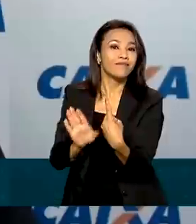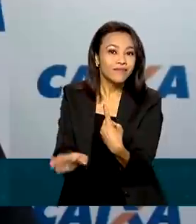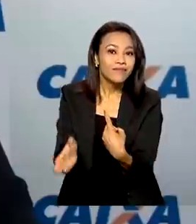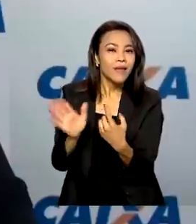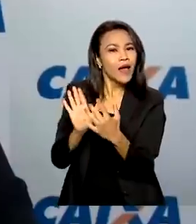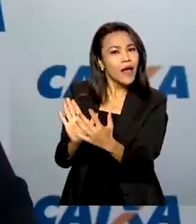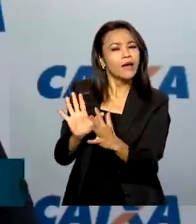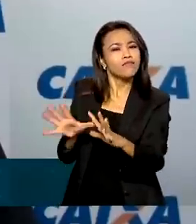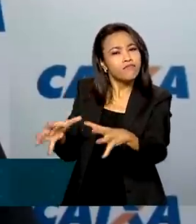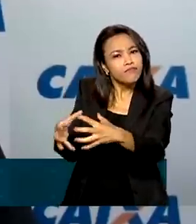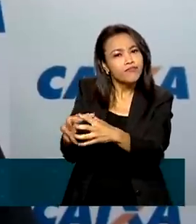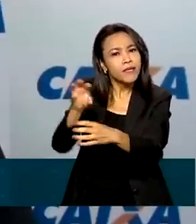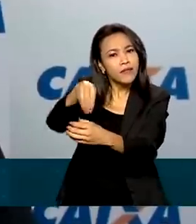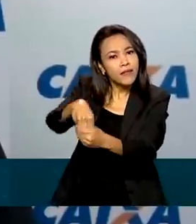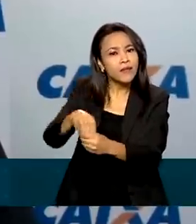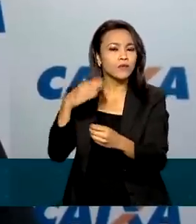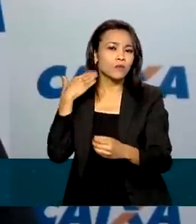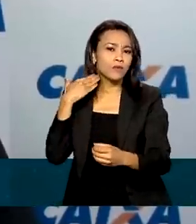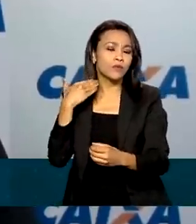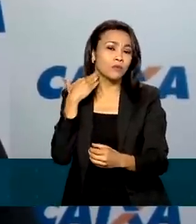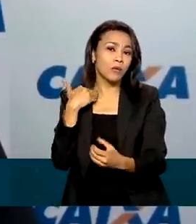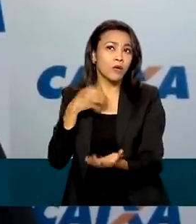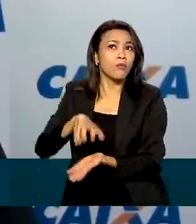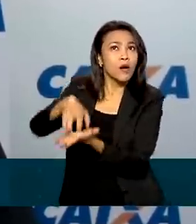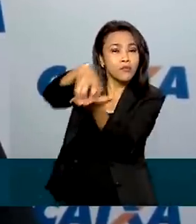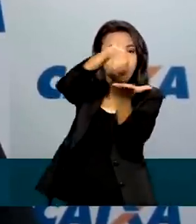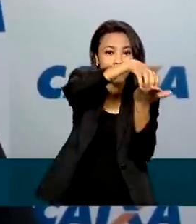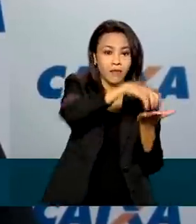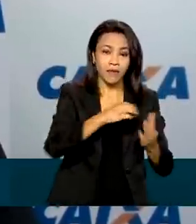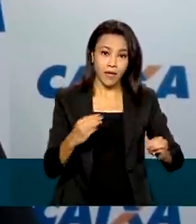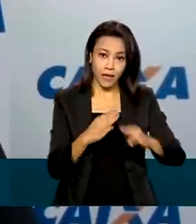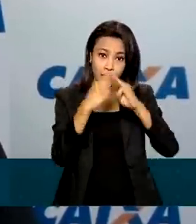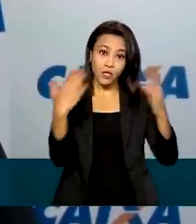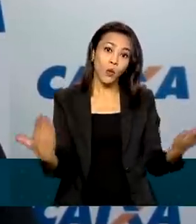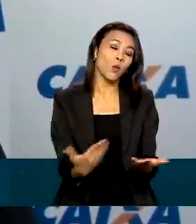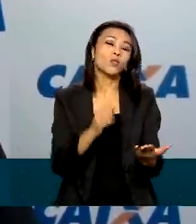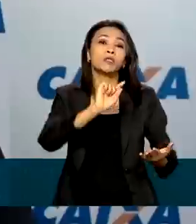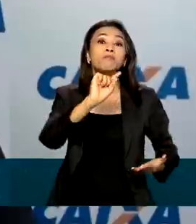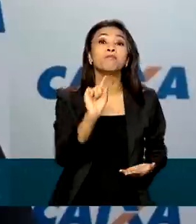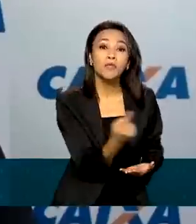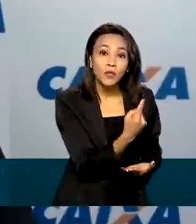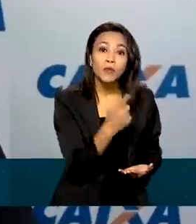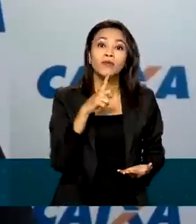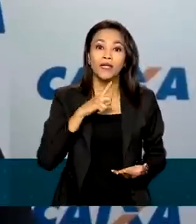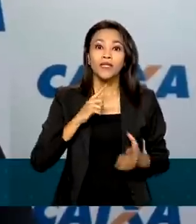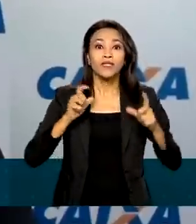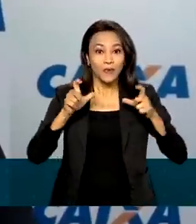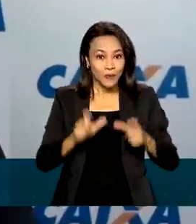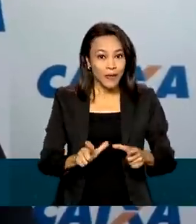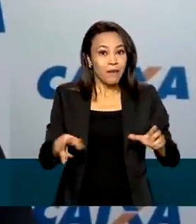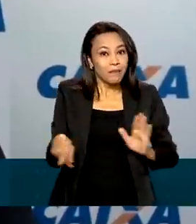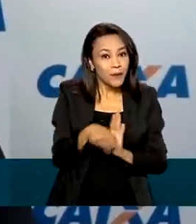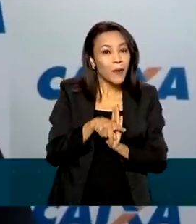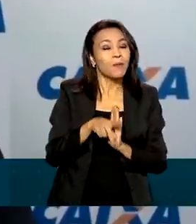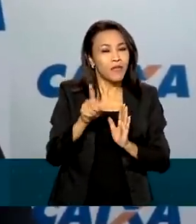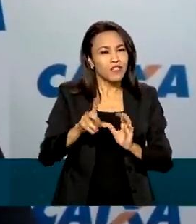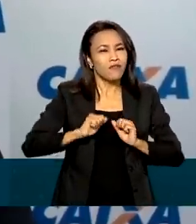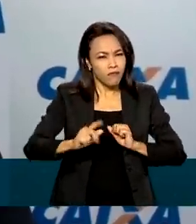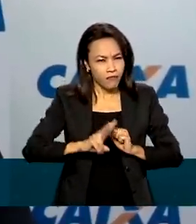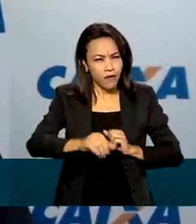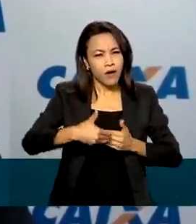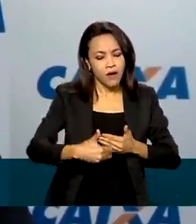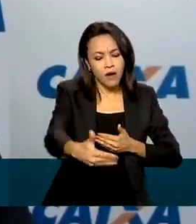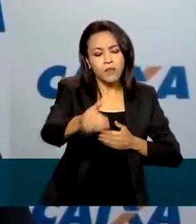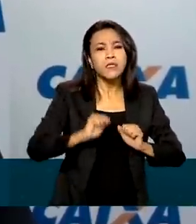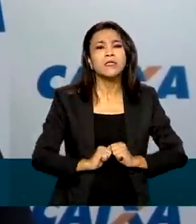reservado dentro das nossas agências. Hoje, nós já temos cerca de mil agências com esses espaços e vamos expandir isso para a totalidade das